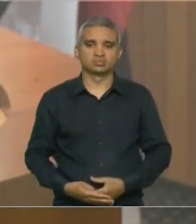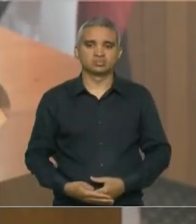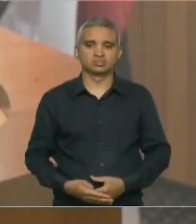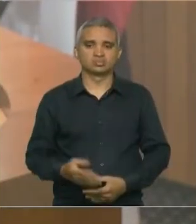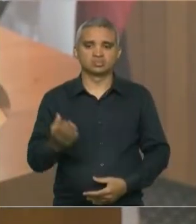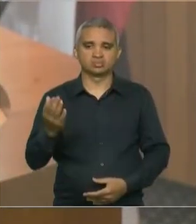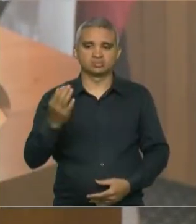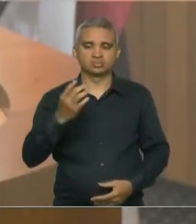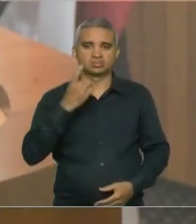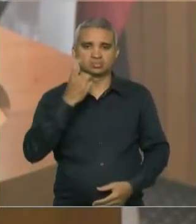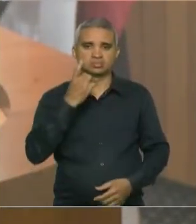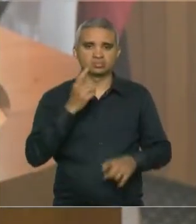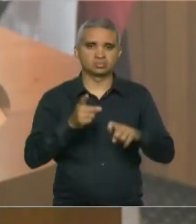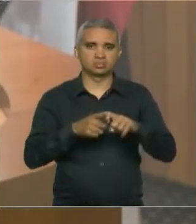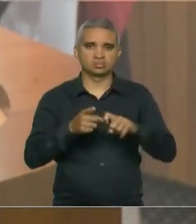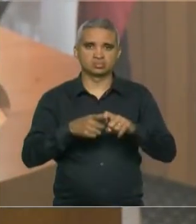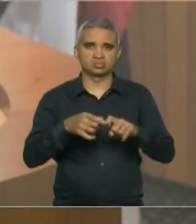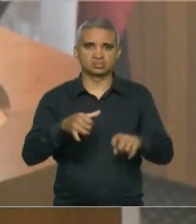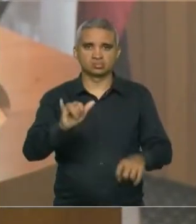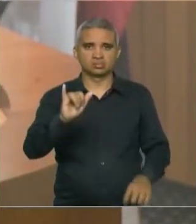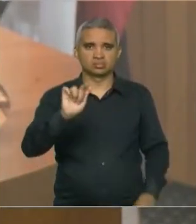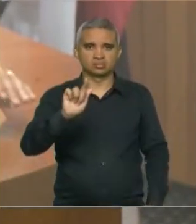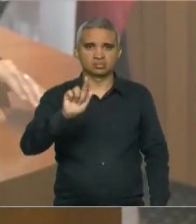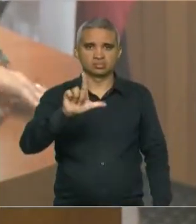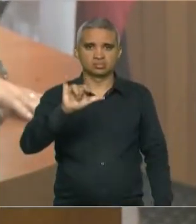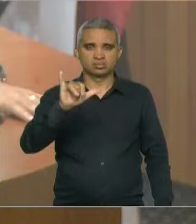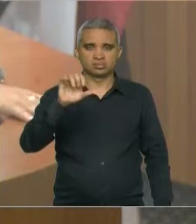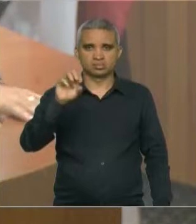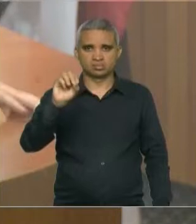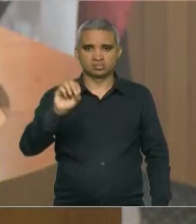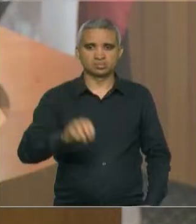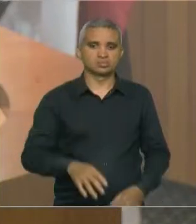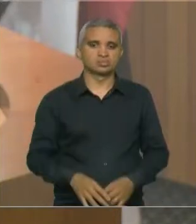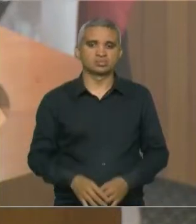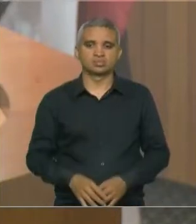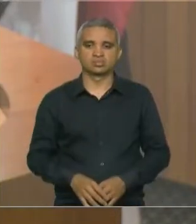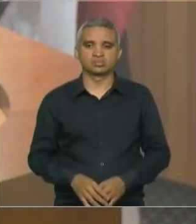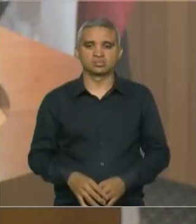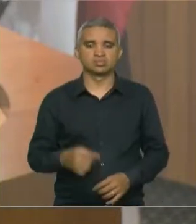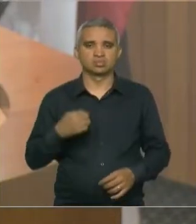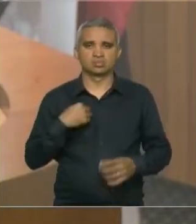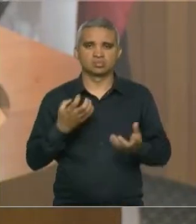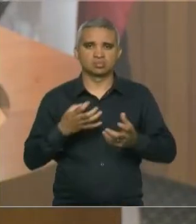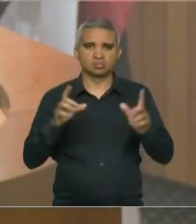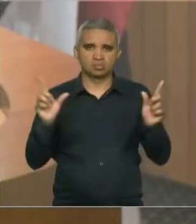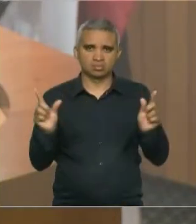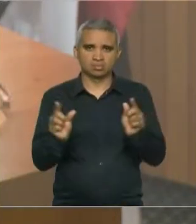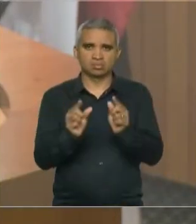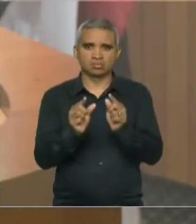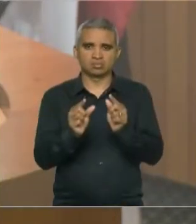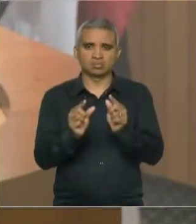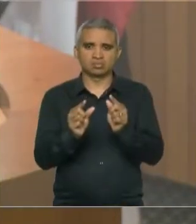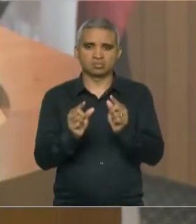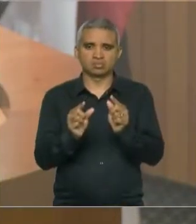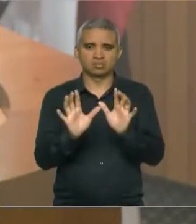Iglesias Moisés e vou tentar fazer a apresentação breve, mais necessária,